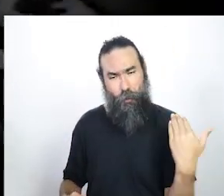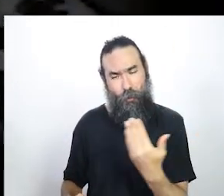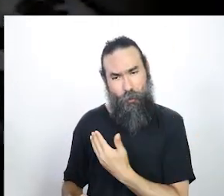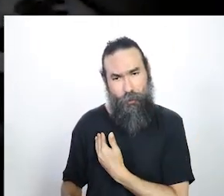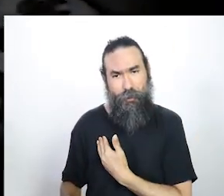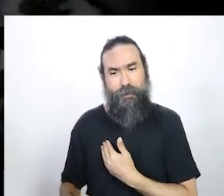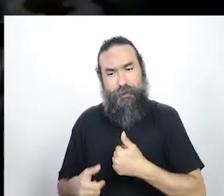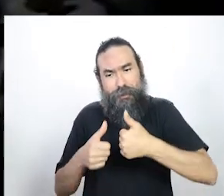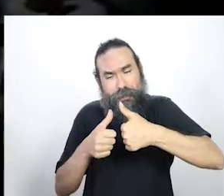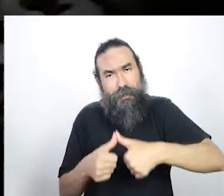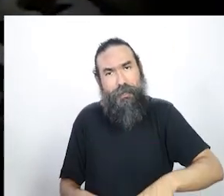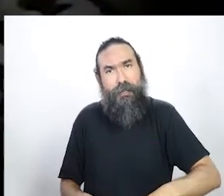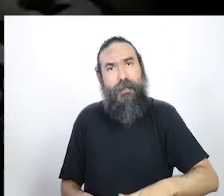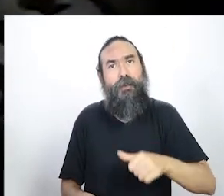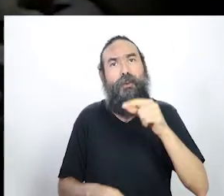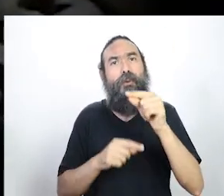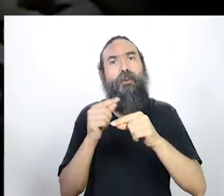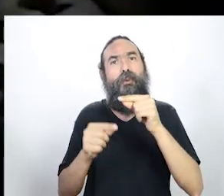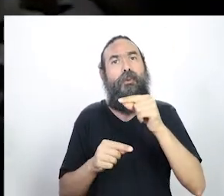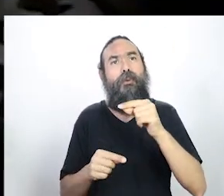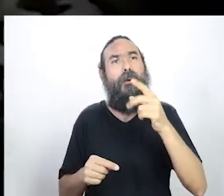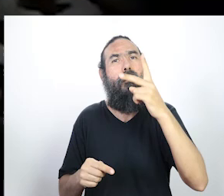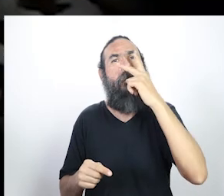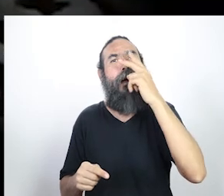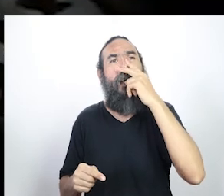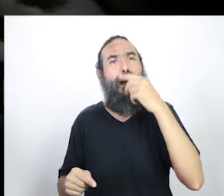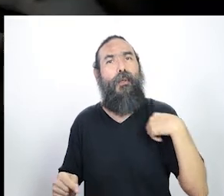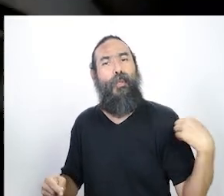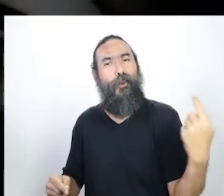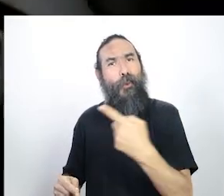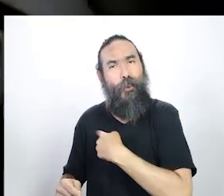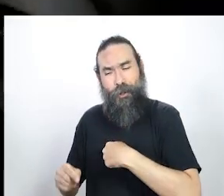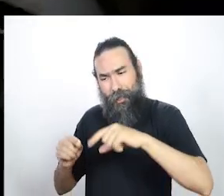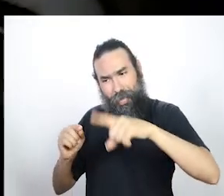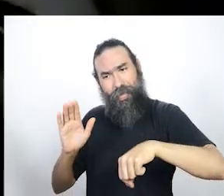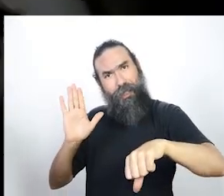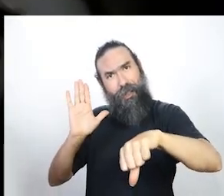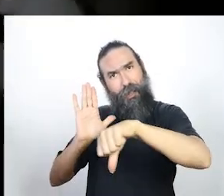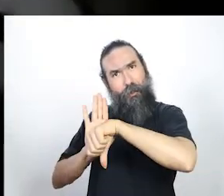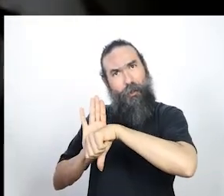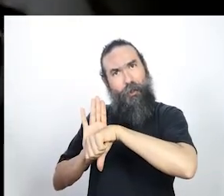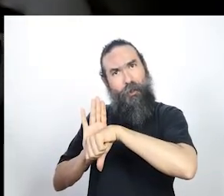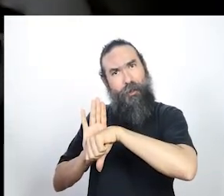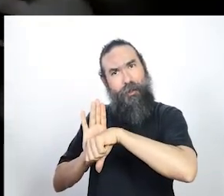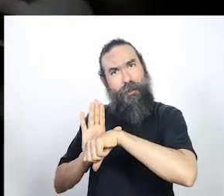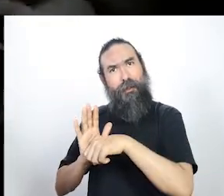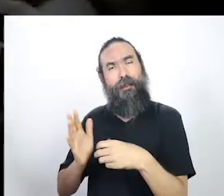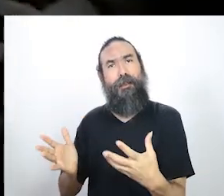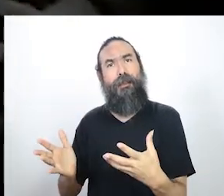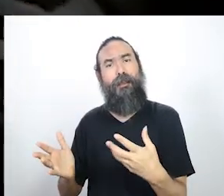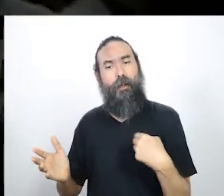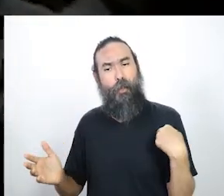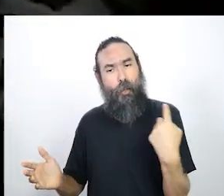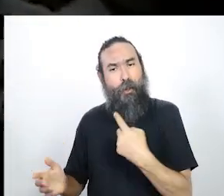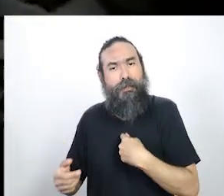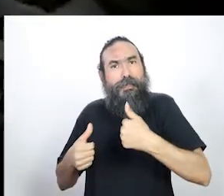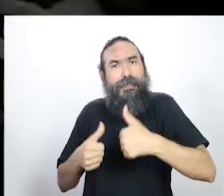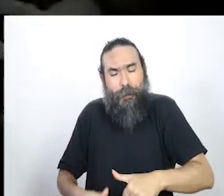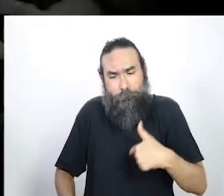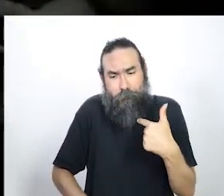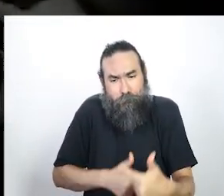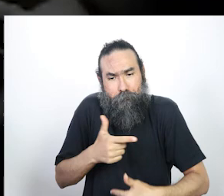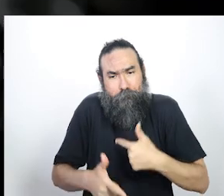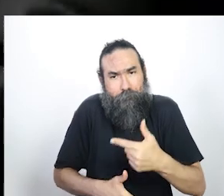histórica, ancestral, nós estamos sendo vistos como os criminosos da história, pelo fato da gente defender um